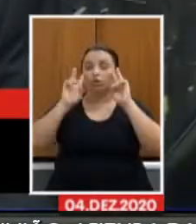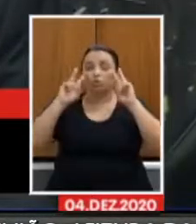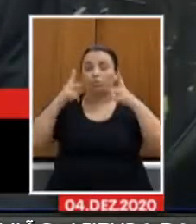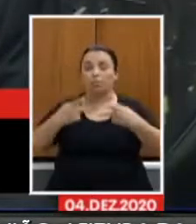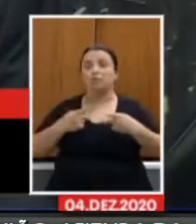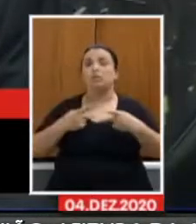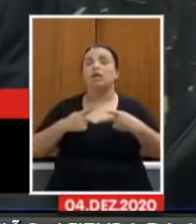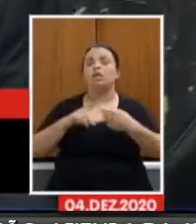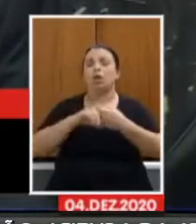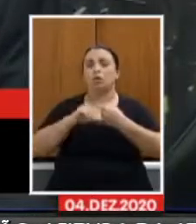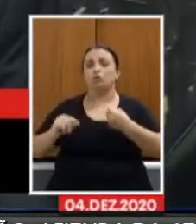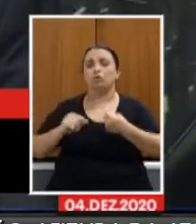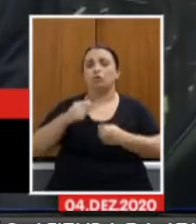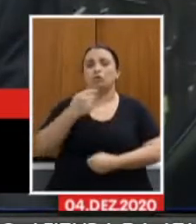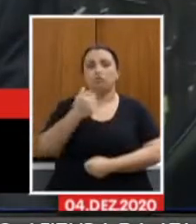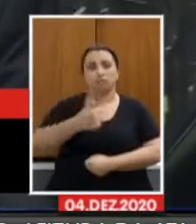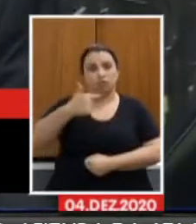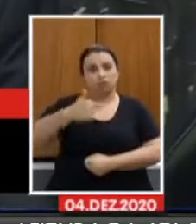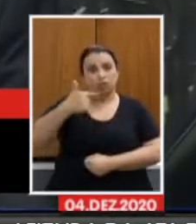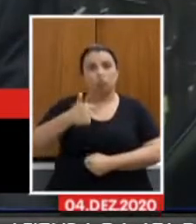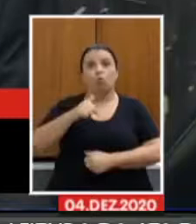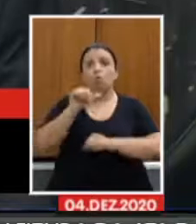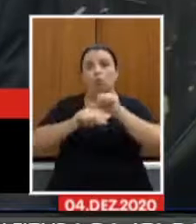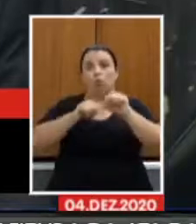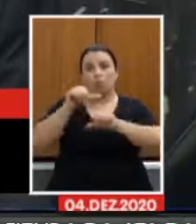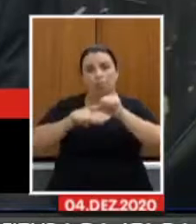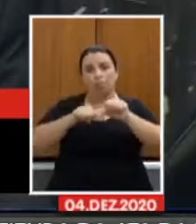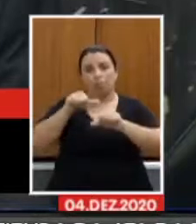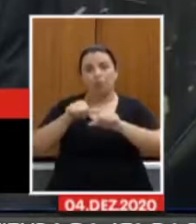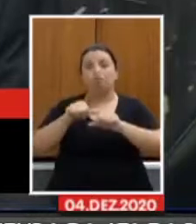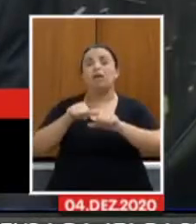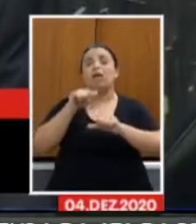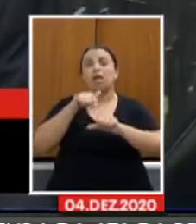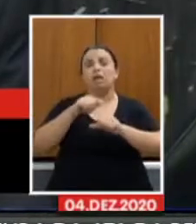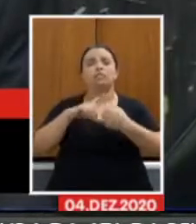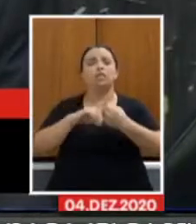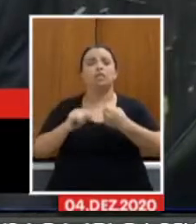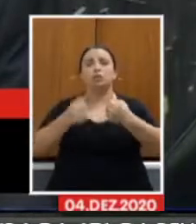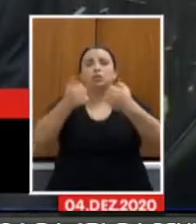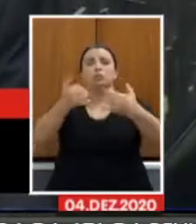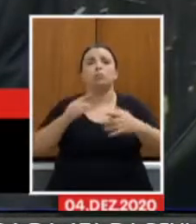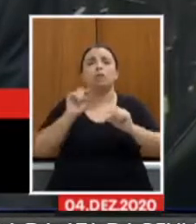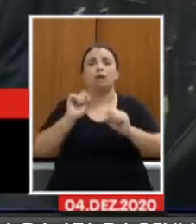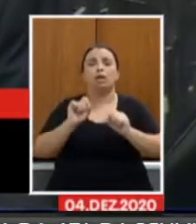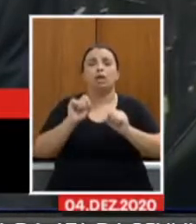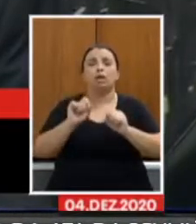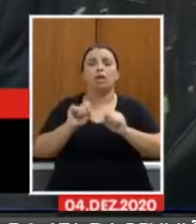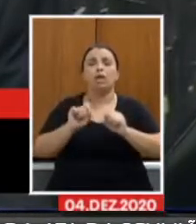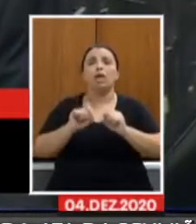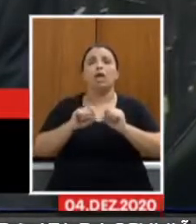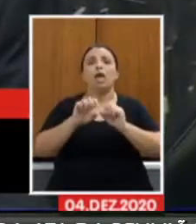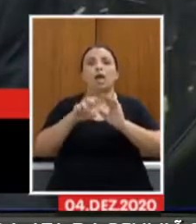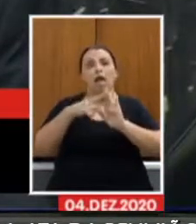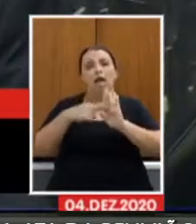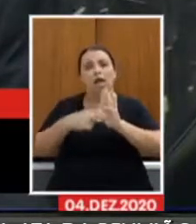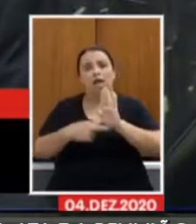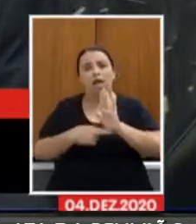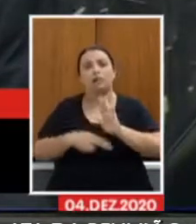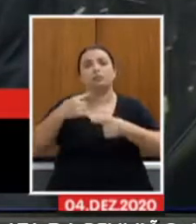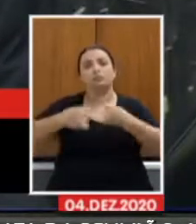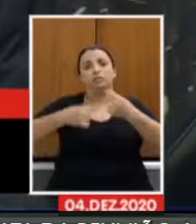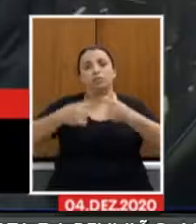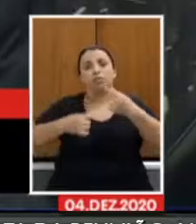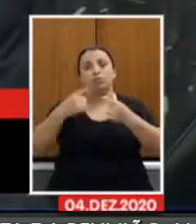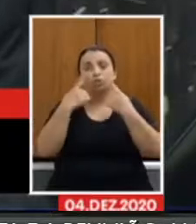Lei 18.315 de 6 de agosto de 2009, que estabelece diretrizes para a formulação da política estadual habitacional de interesse